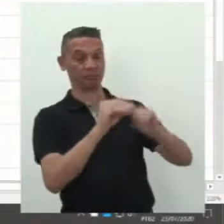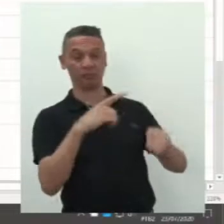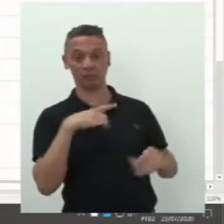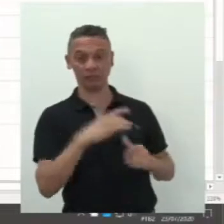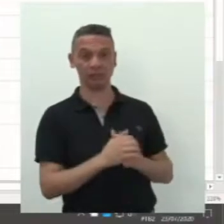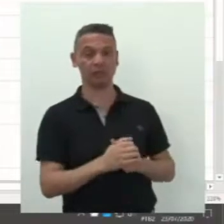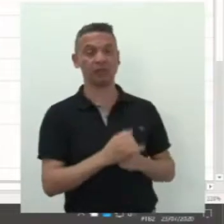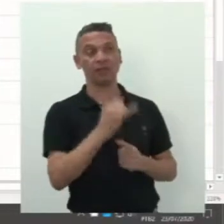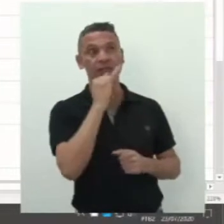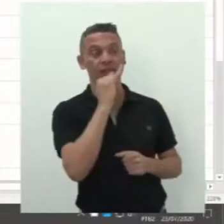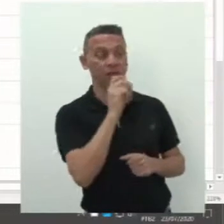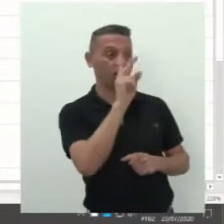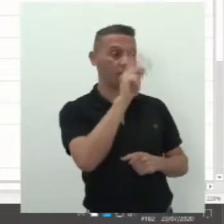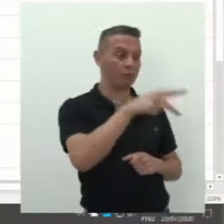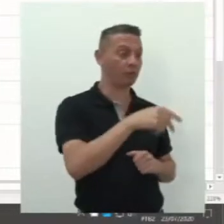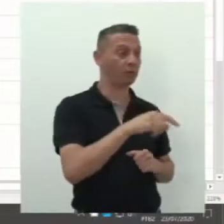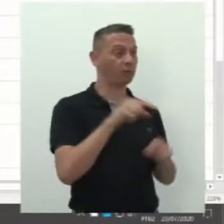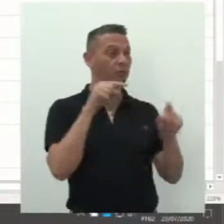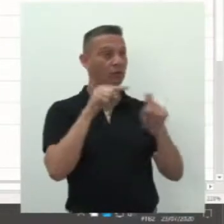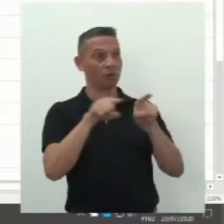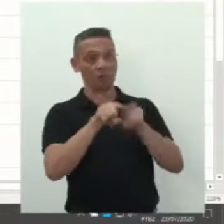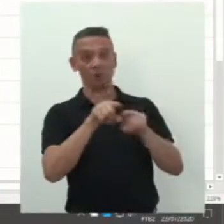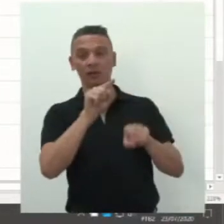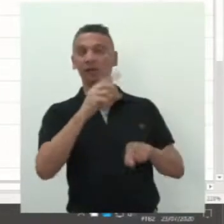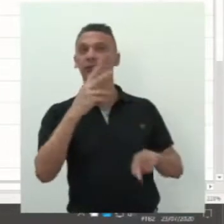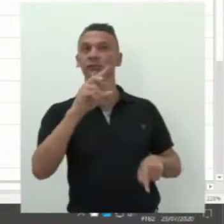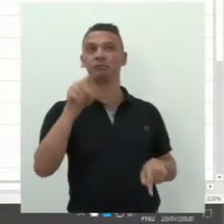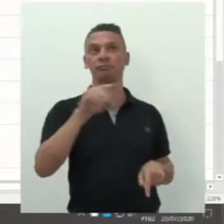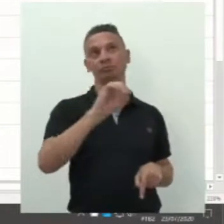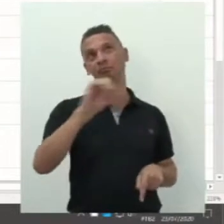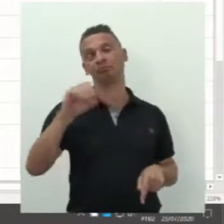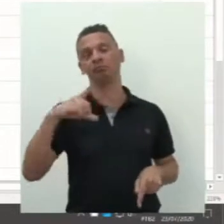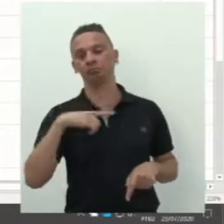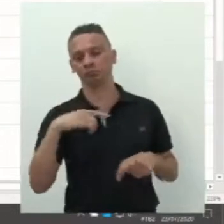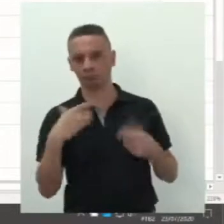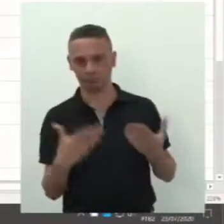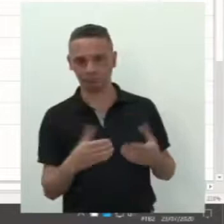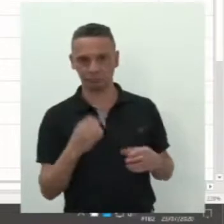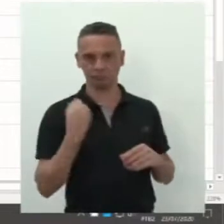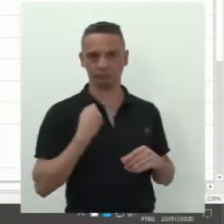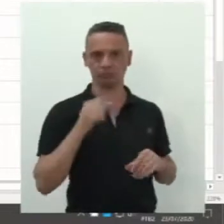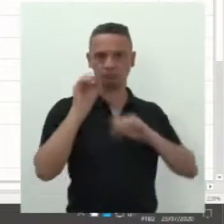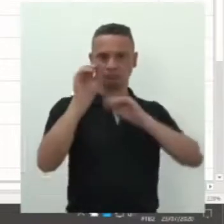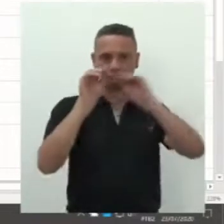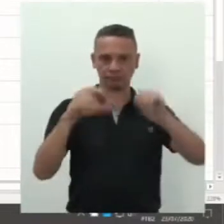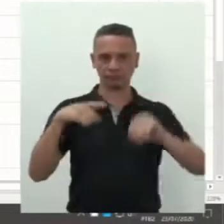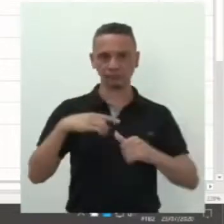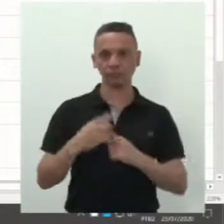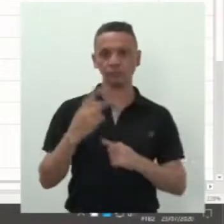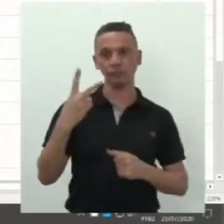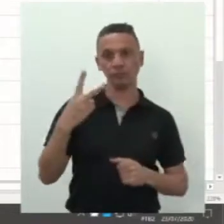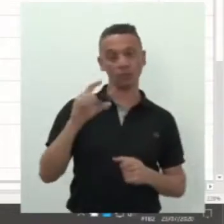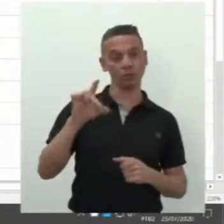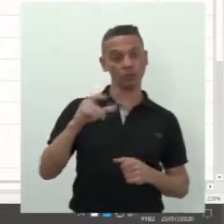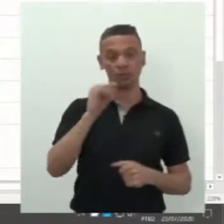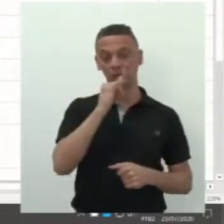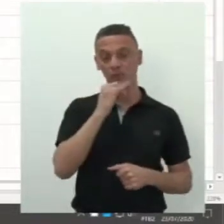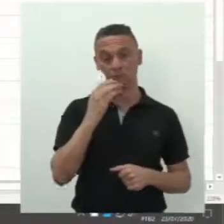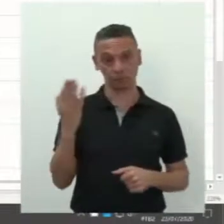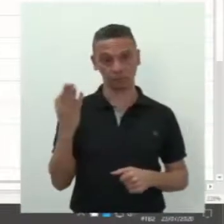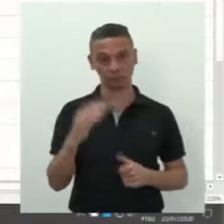coloca lá, ó, minha nota tem 2 casas decimais. Volta lá no número e indica para ele, ó, só tenho 2 casas